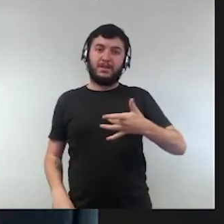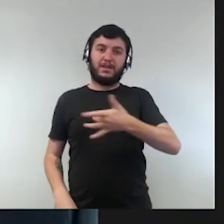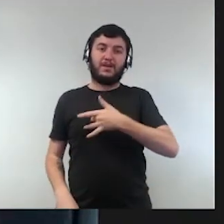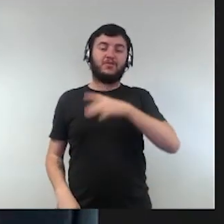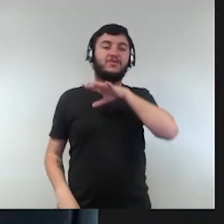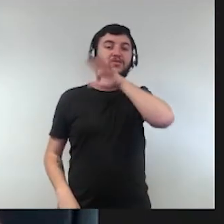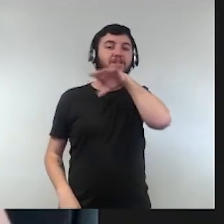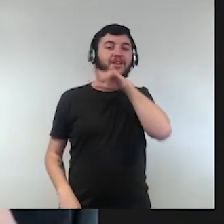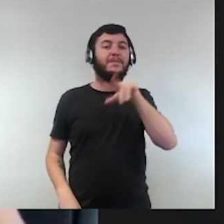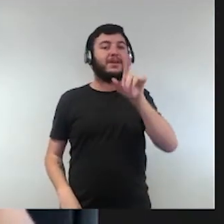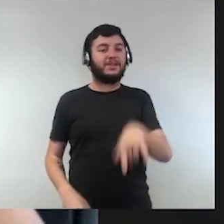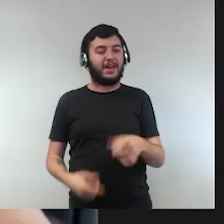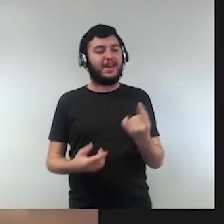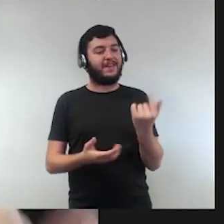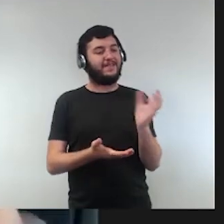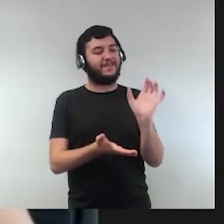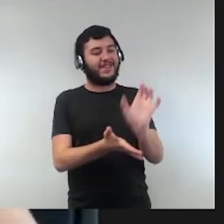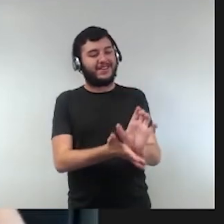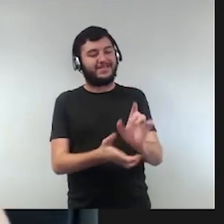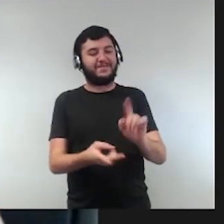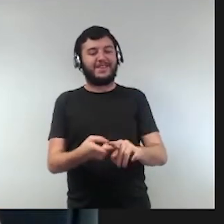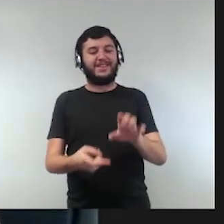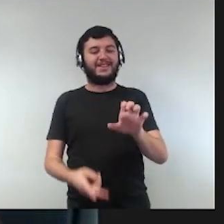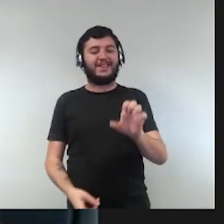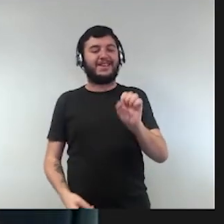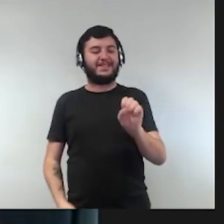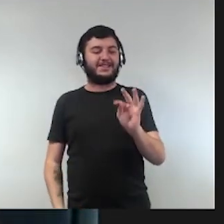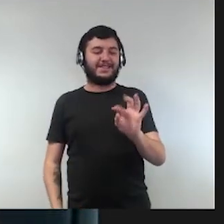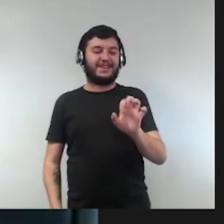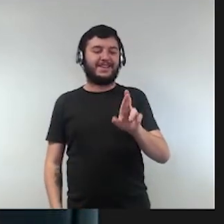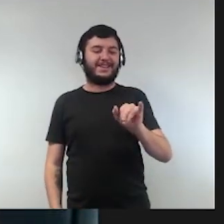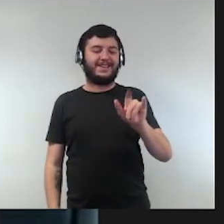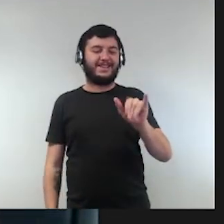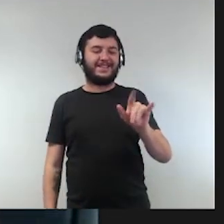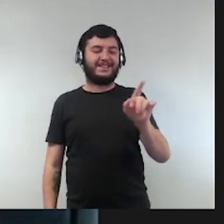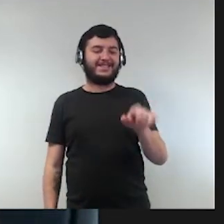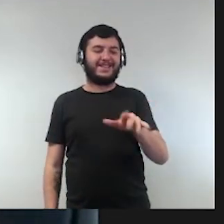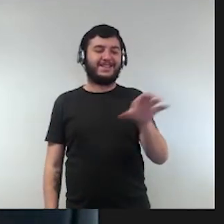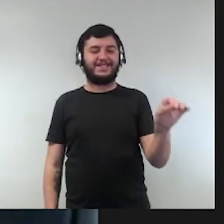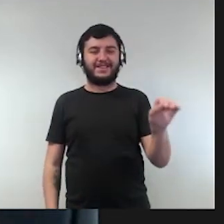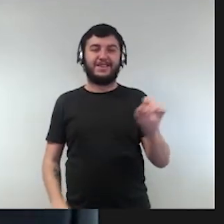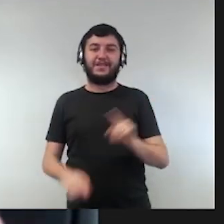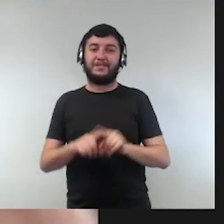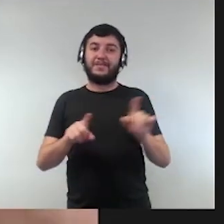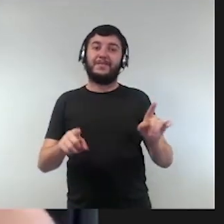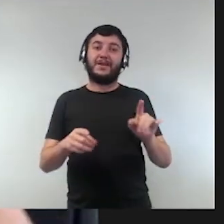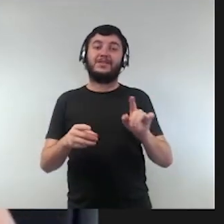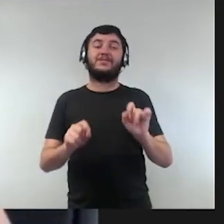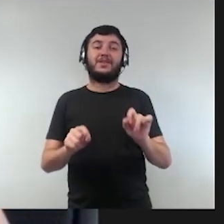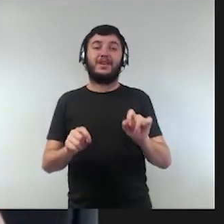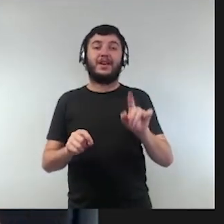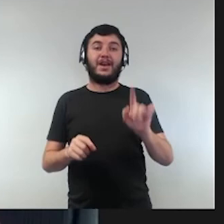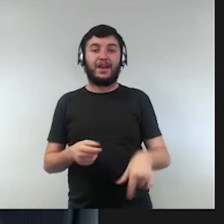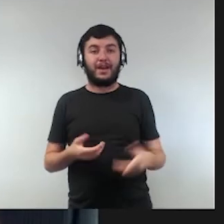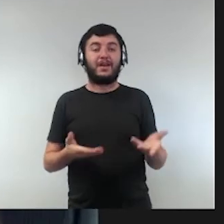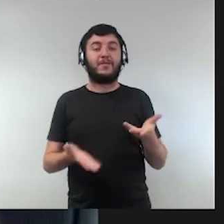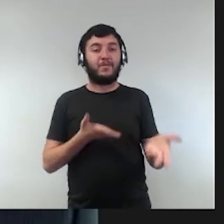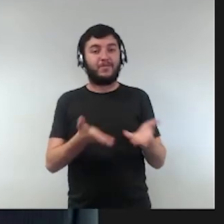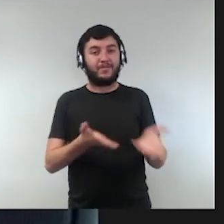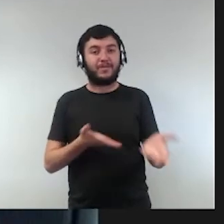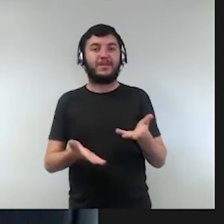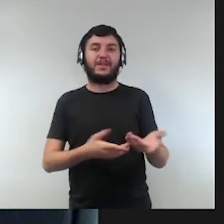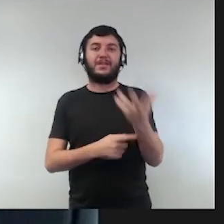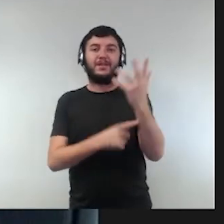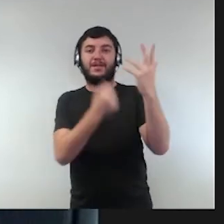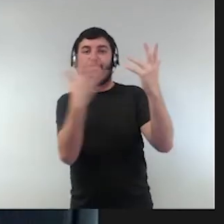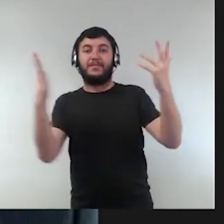em esterilização. Nós temos que criação e manejo, a solução é educação ambiental. Para maus tratos,